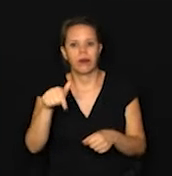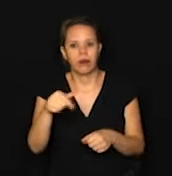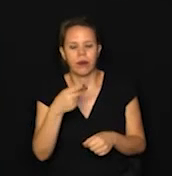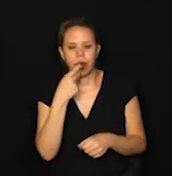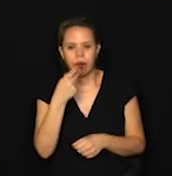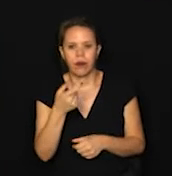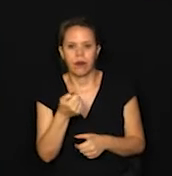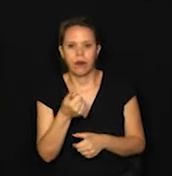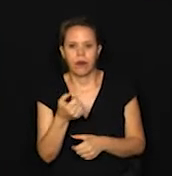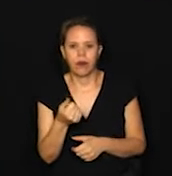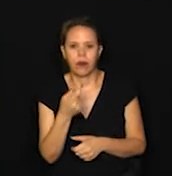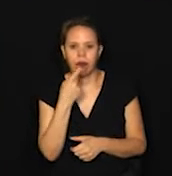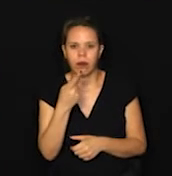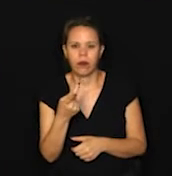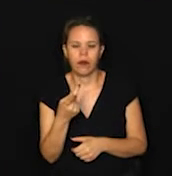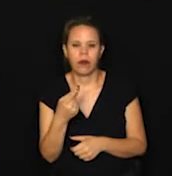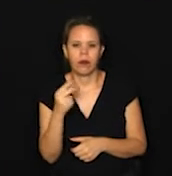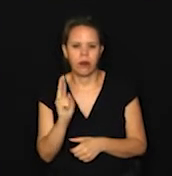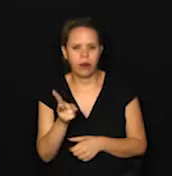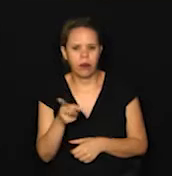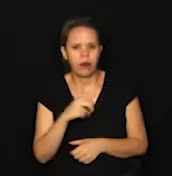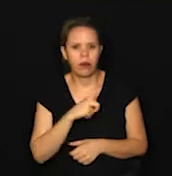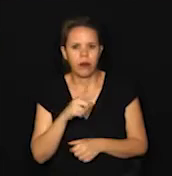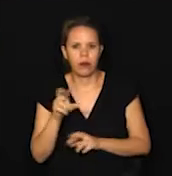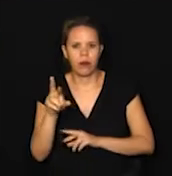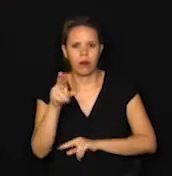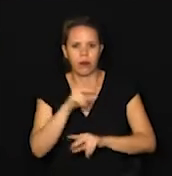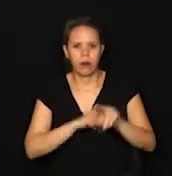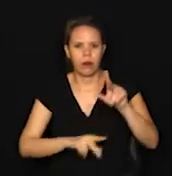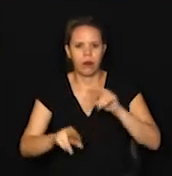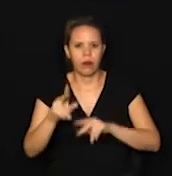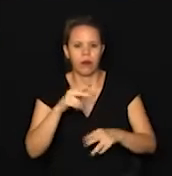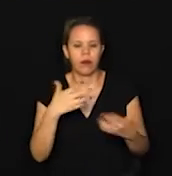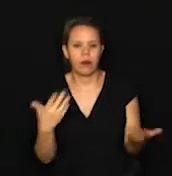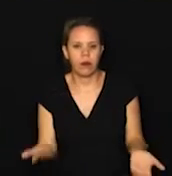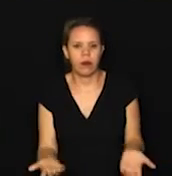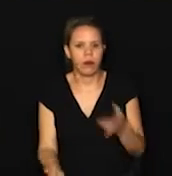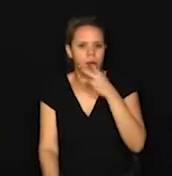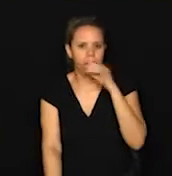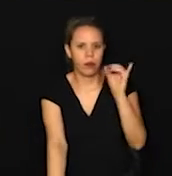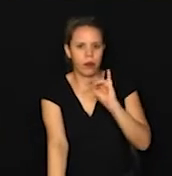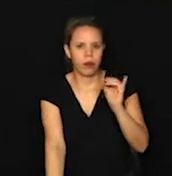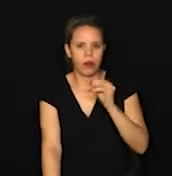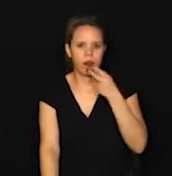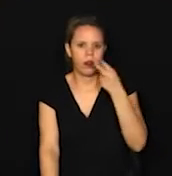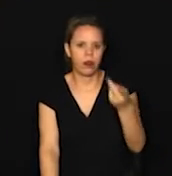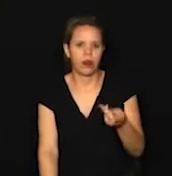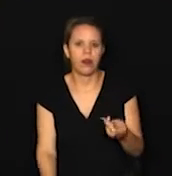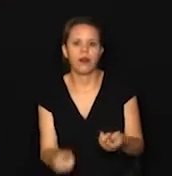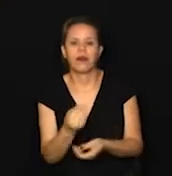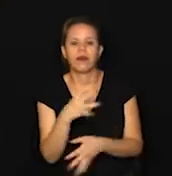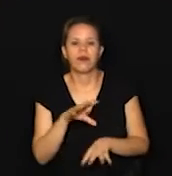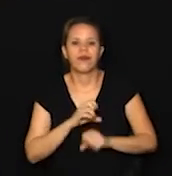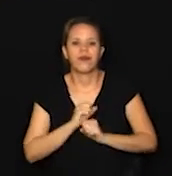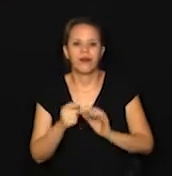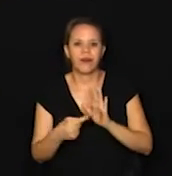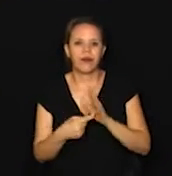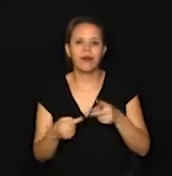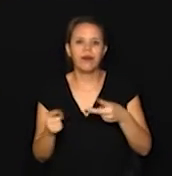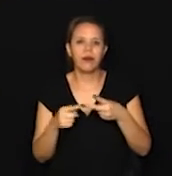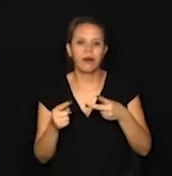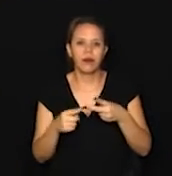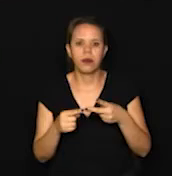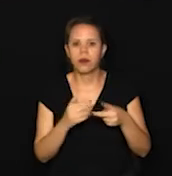falar um pouquinho, que no caso a gente sempre tem uma variação. Olha, Indaiatuba, quando a gente fala nos casos, ela aparece em segundo, já